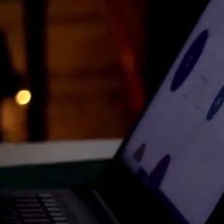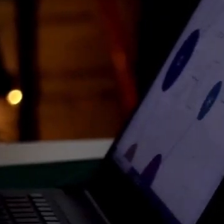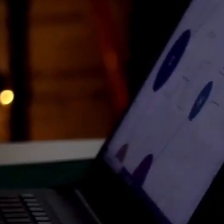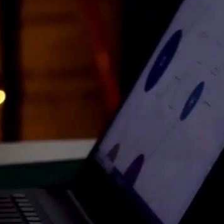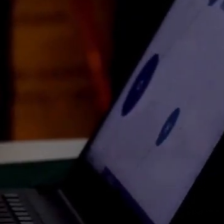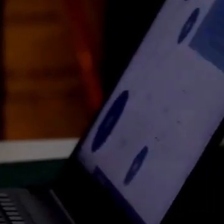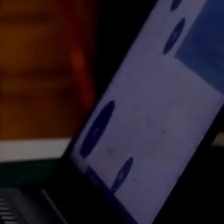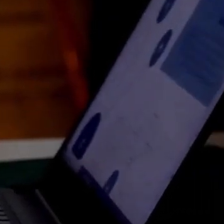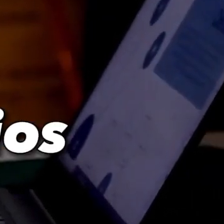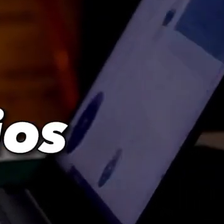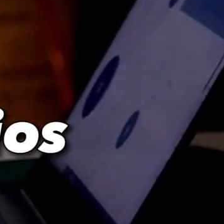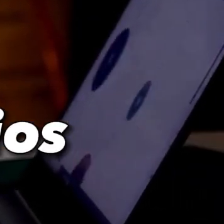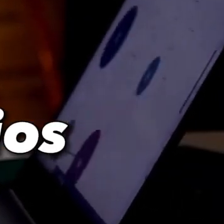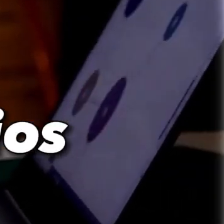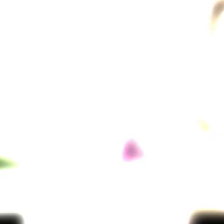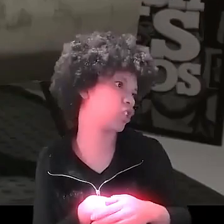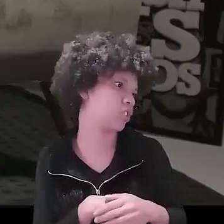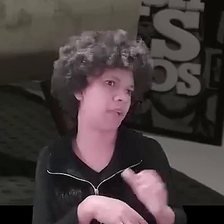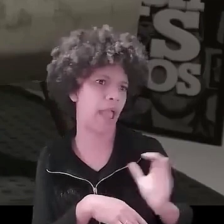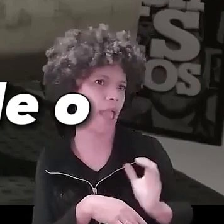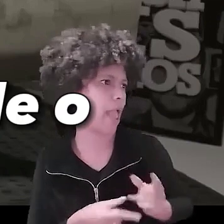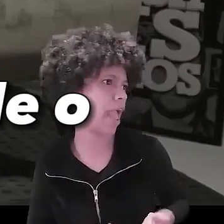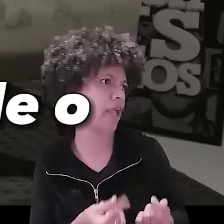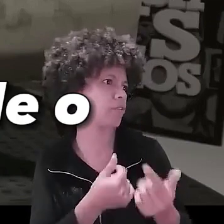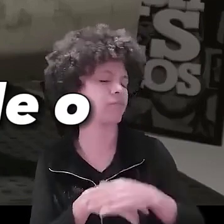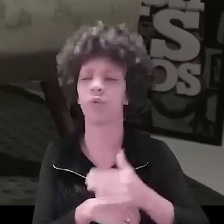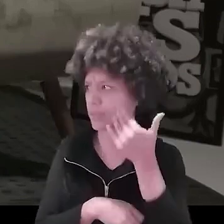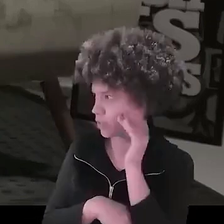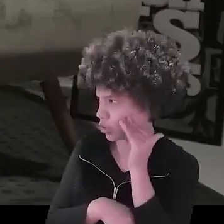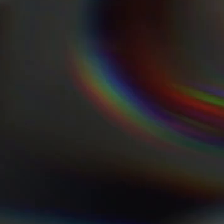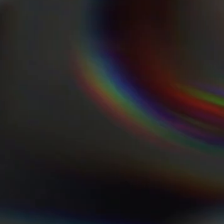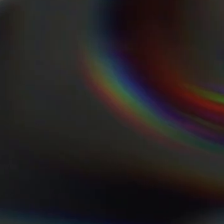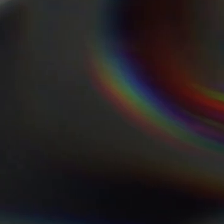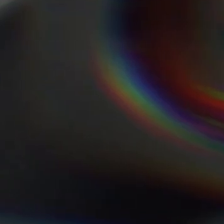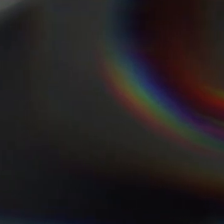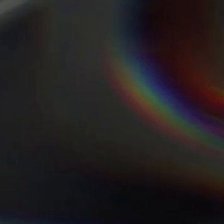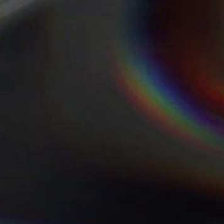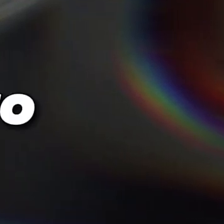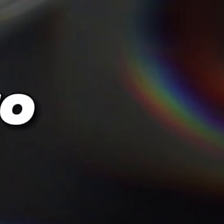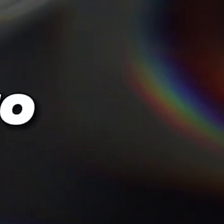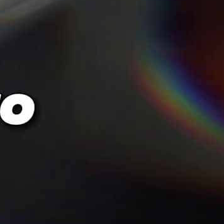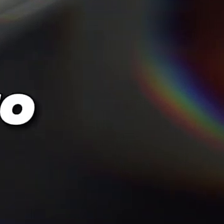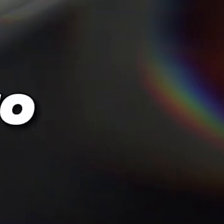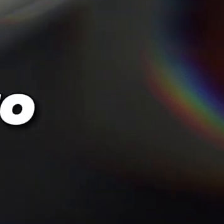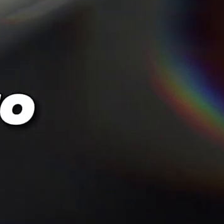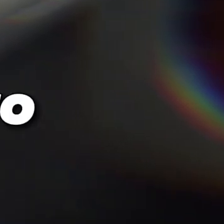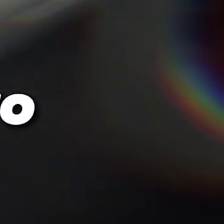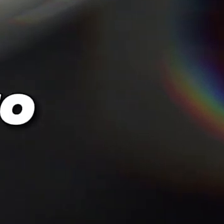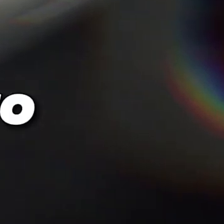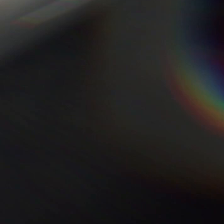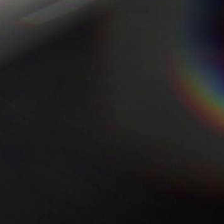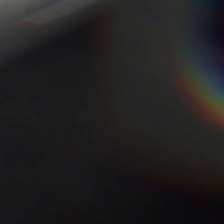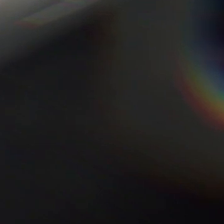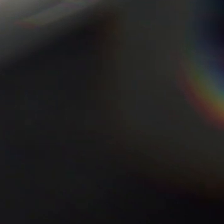empresa. Hoje tem adolescentes de 19, 20 anos que são milionários já. Eu entendi o que você tá falando. Você entende o que eu quero dizer? E é genial. Ele é uma Ferrari, cara. Se você girar essa Ferrari